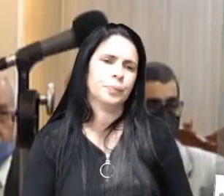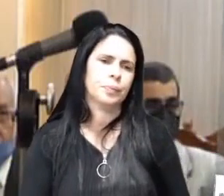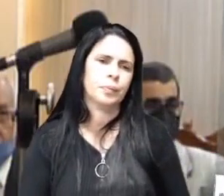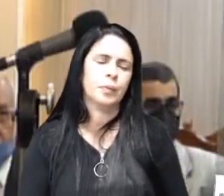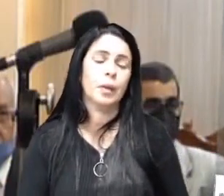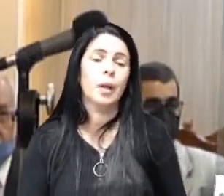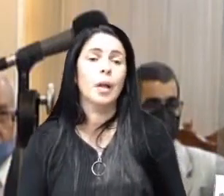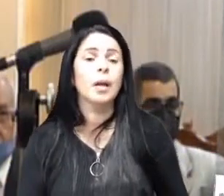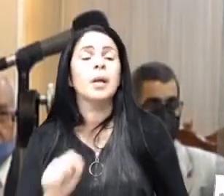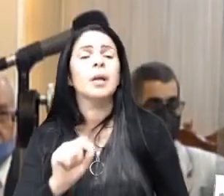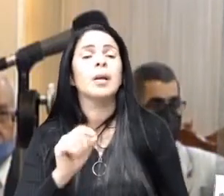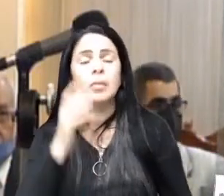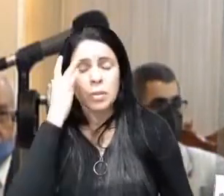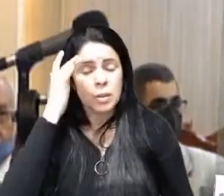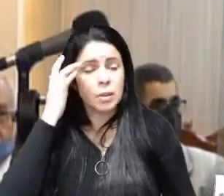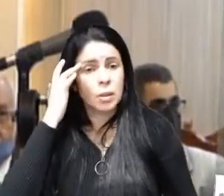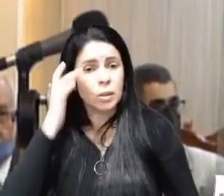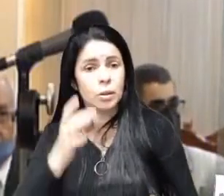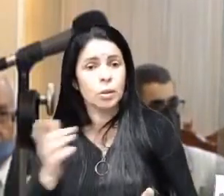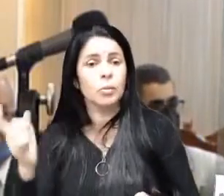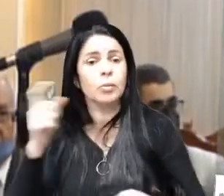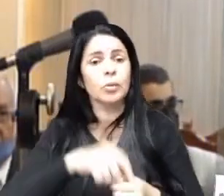casa abençoado? Versículo seguinte.